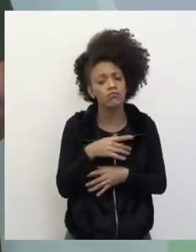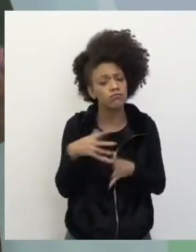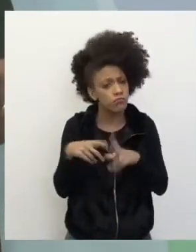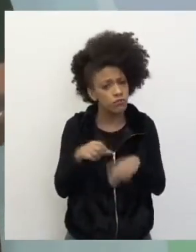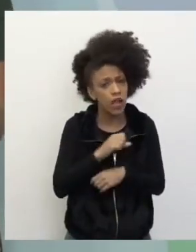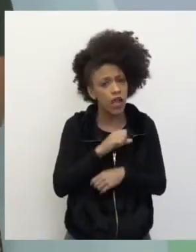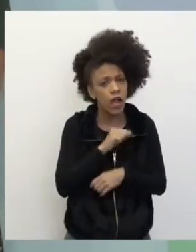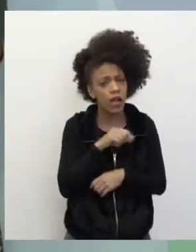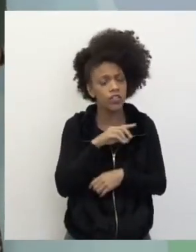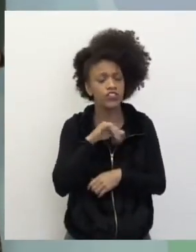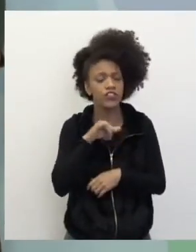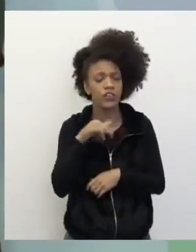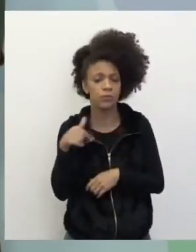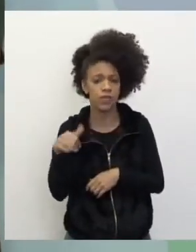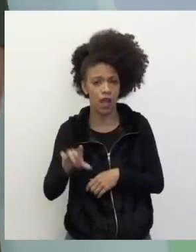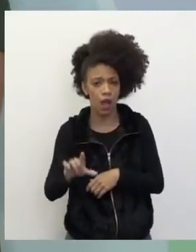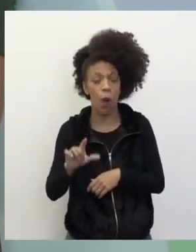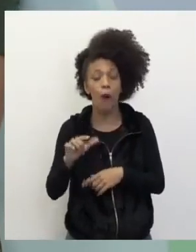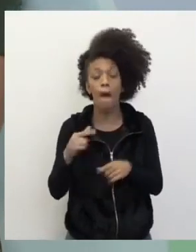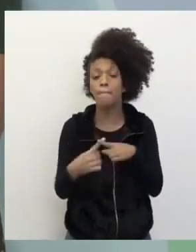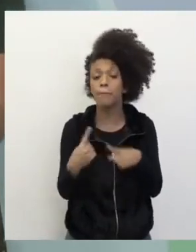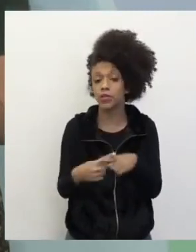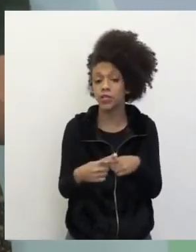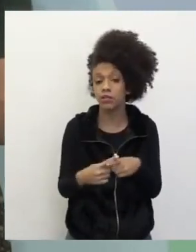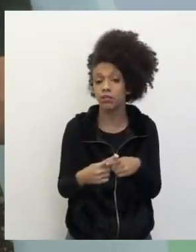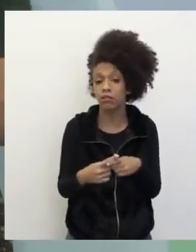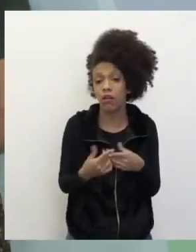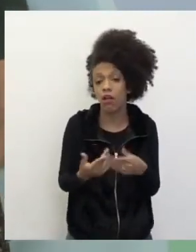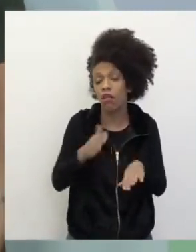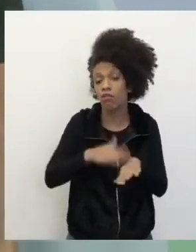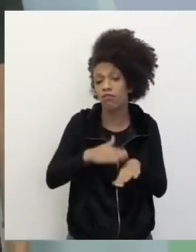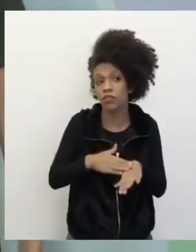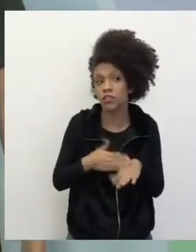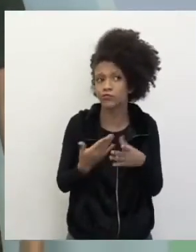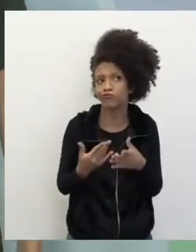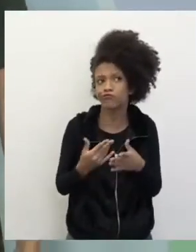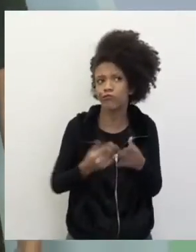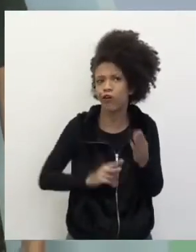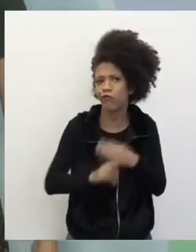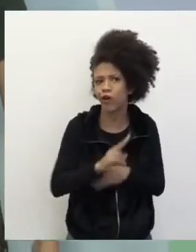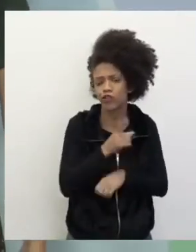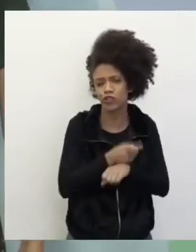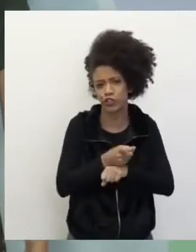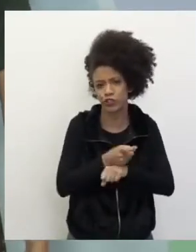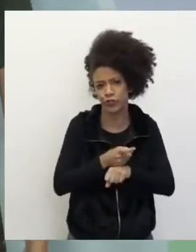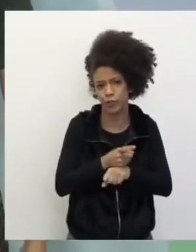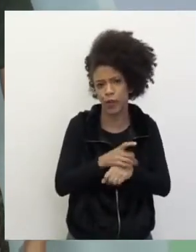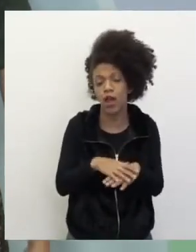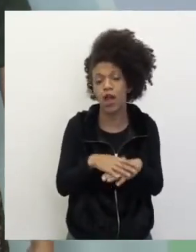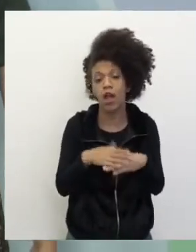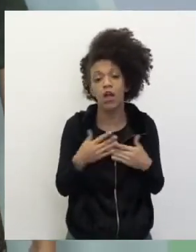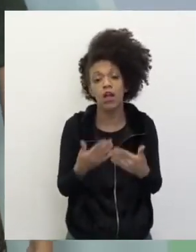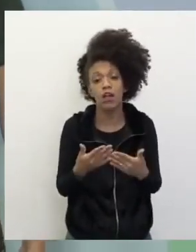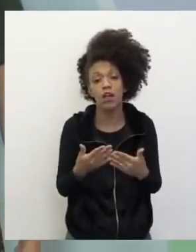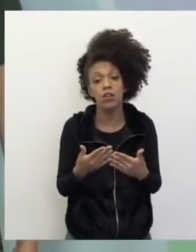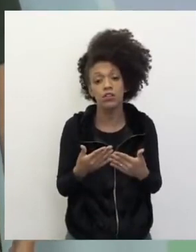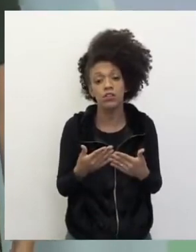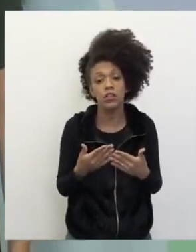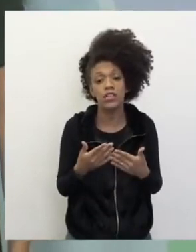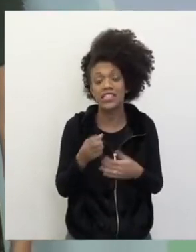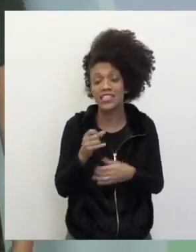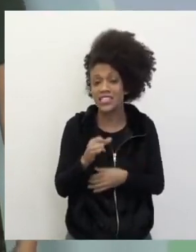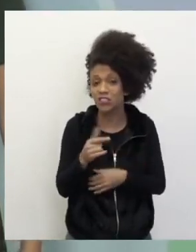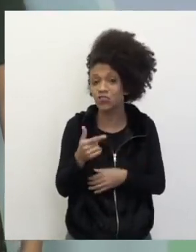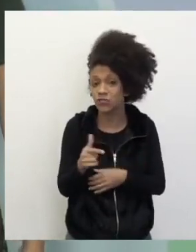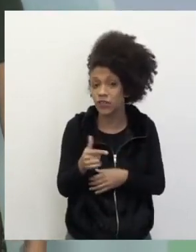quê? Porque elas exercem como se fosse um valor de advérbio. Se elas não tivessem os dois verbos,